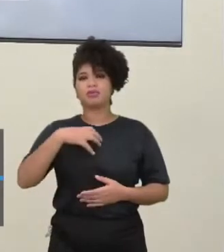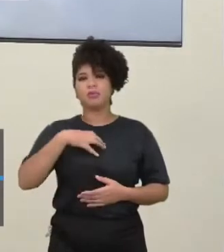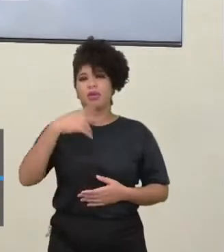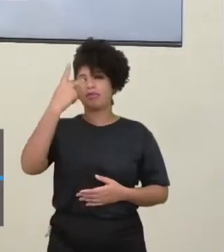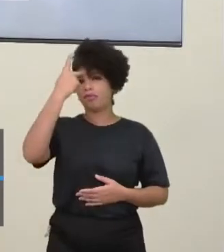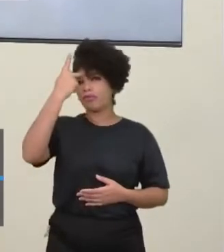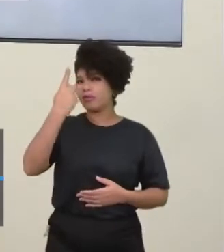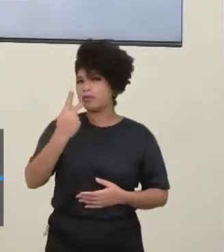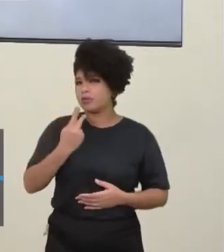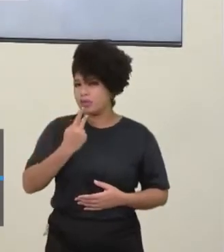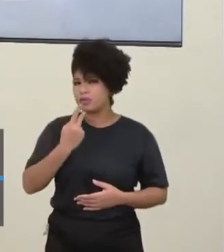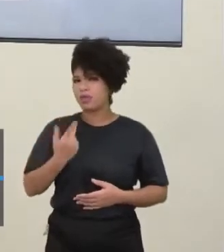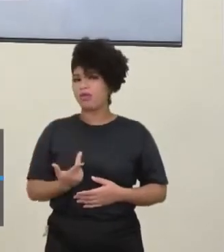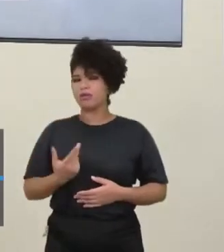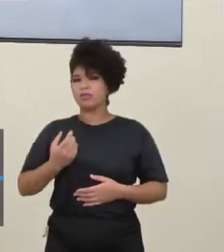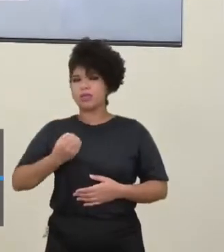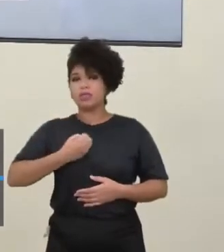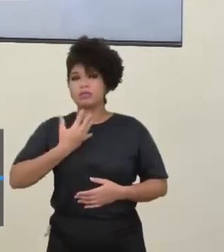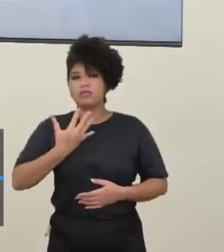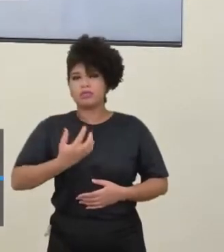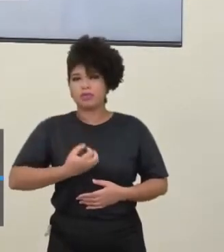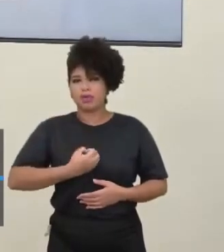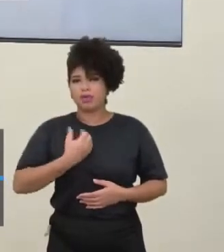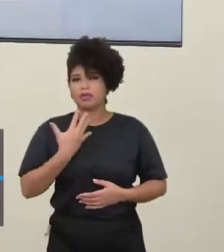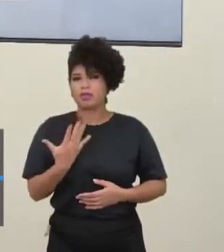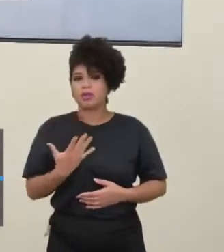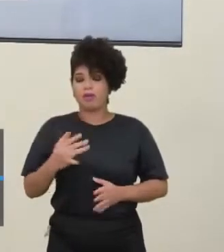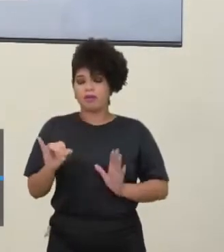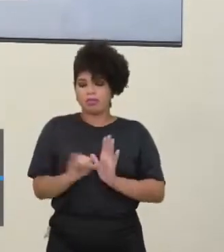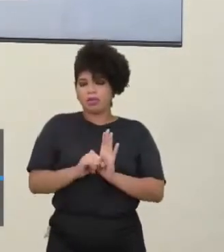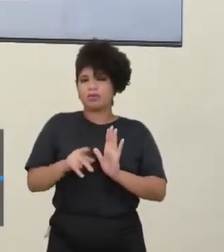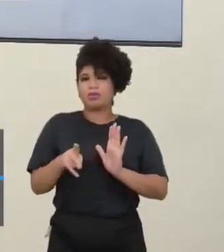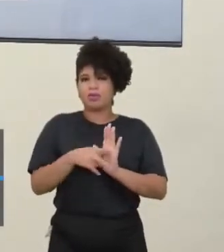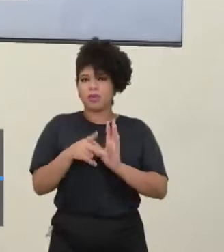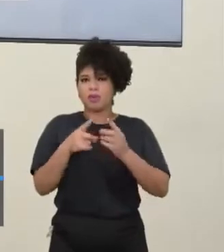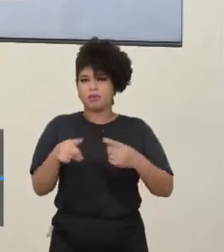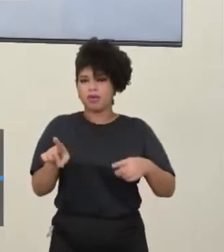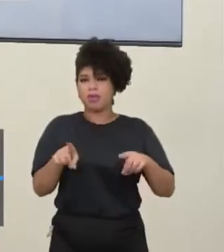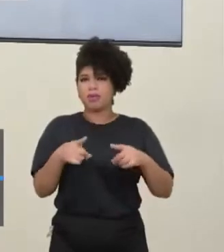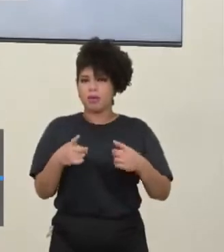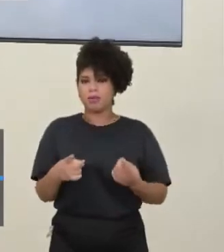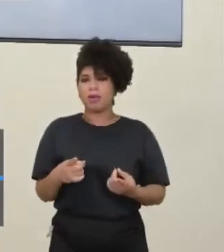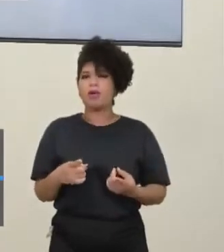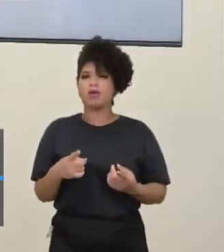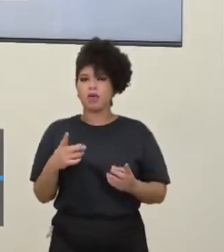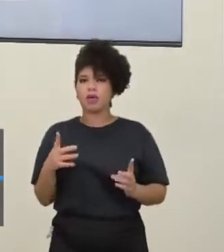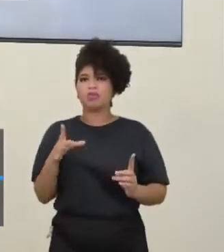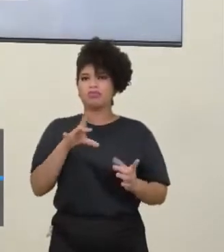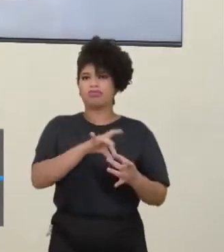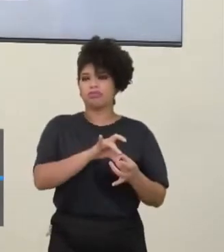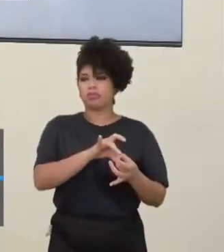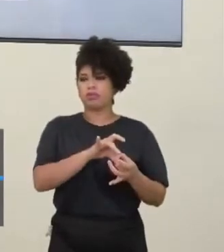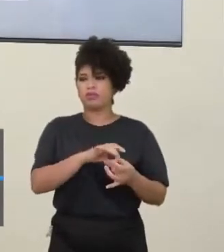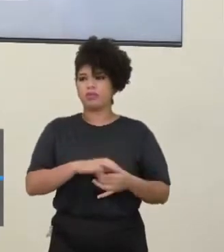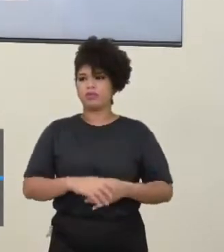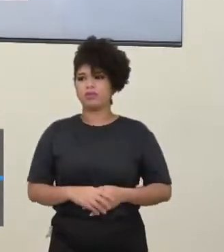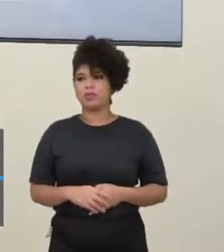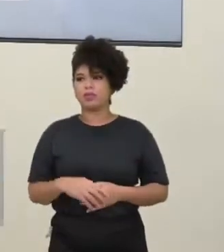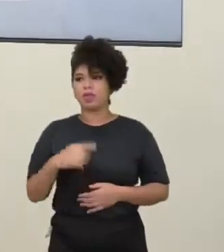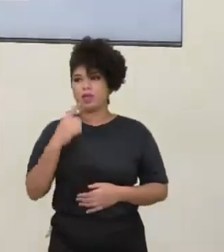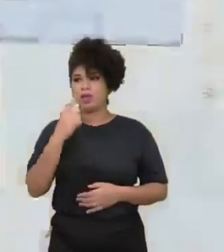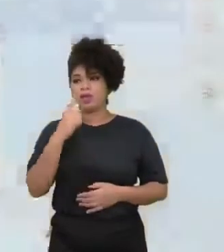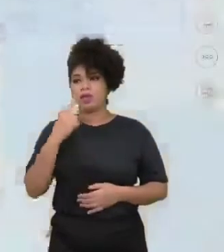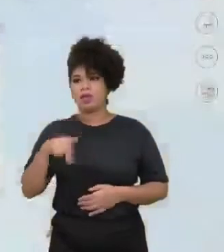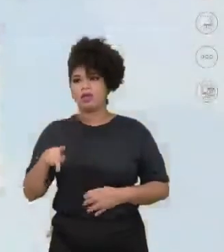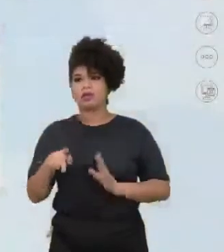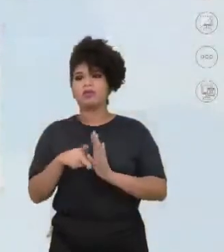personalidade, de sua inspiração, de sua identidade como artista, como músico, né? Então, gente, né, as